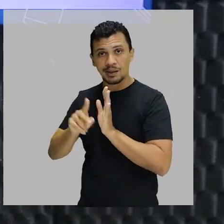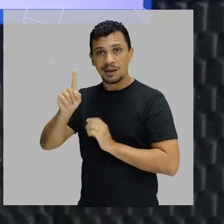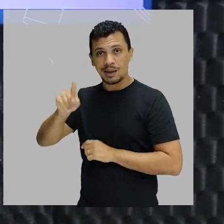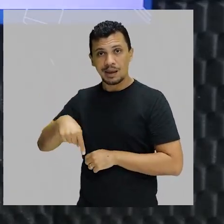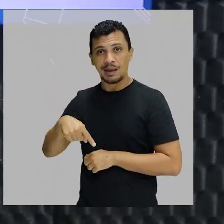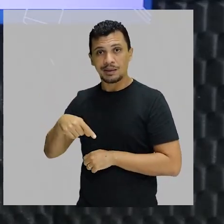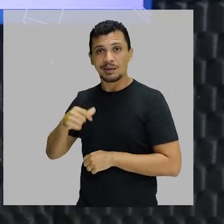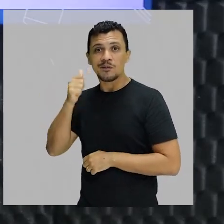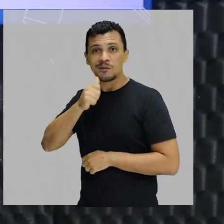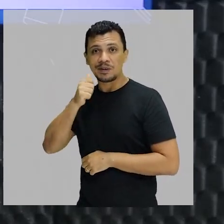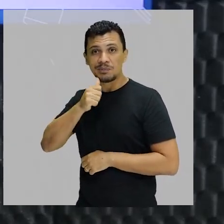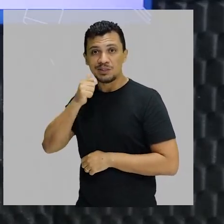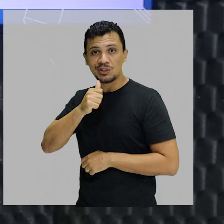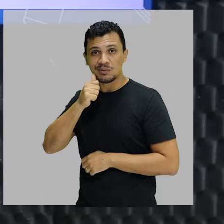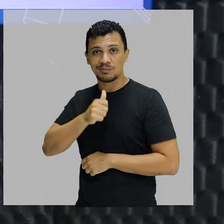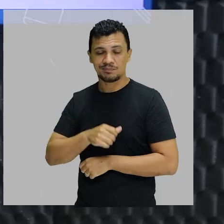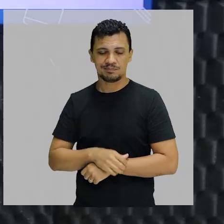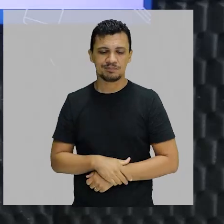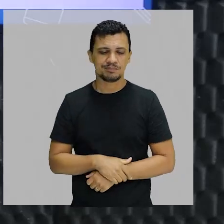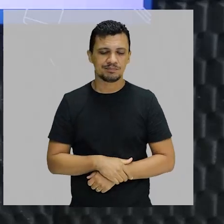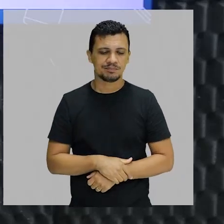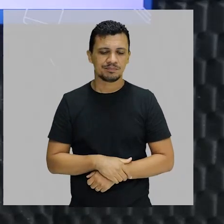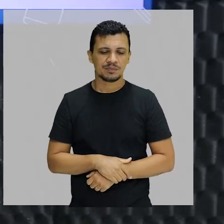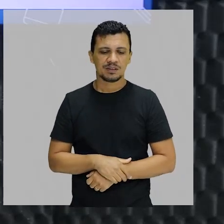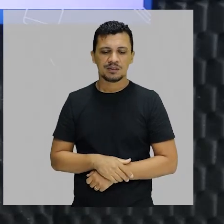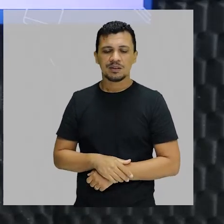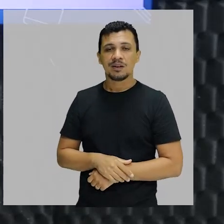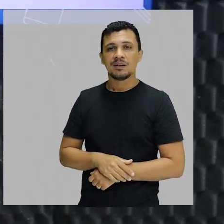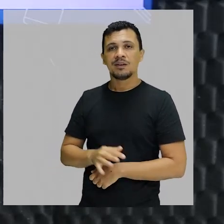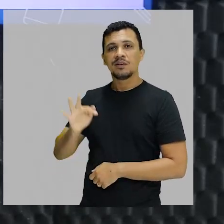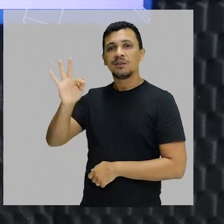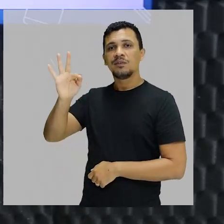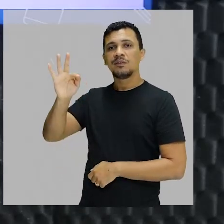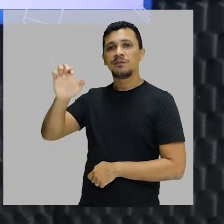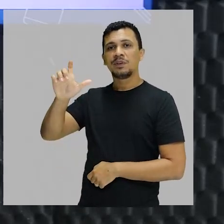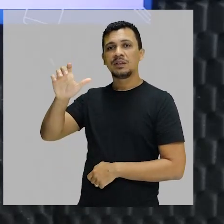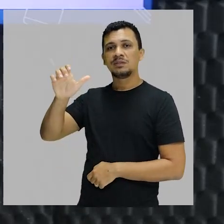é feminino. La felicidade,